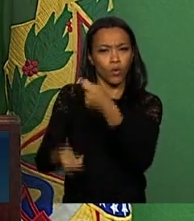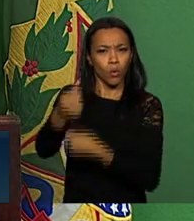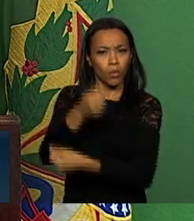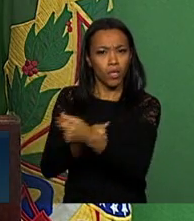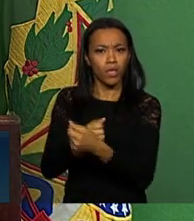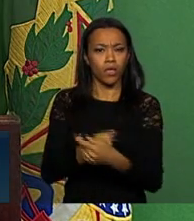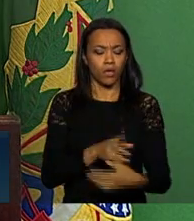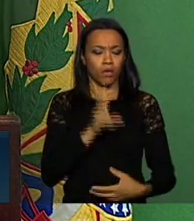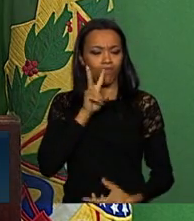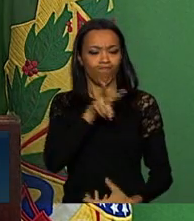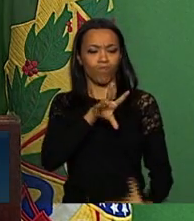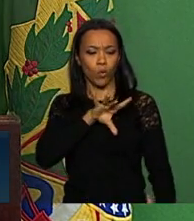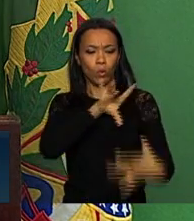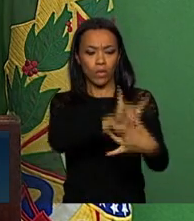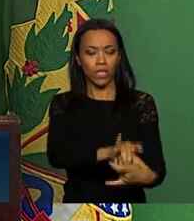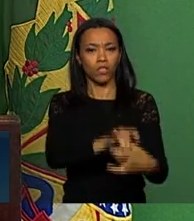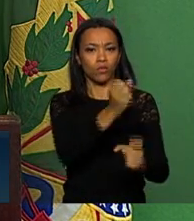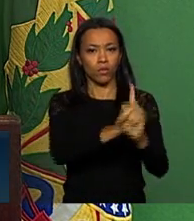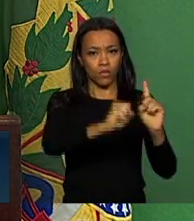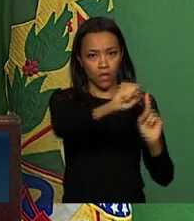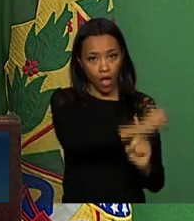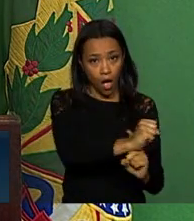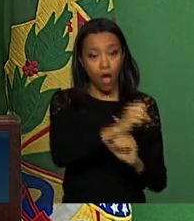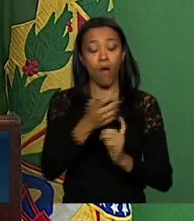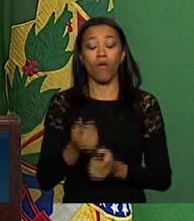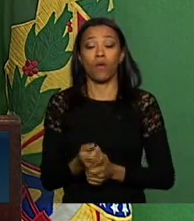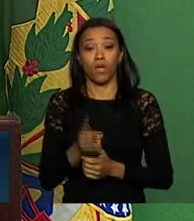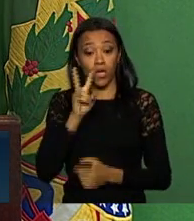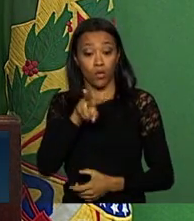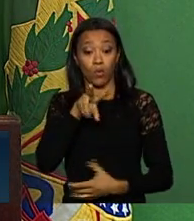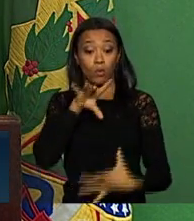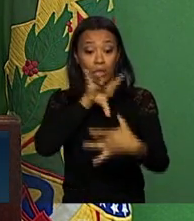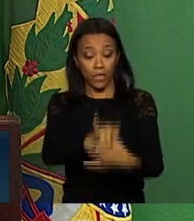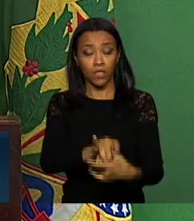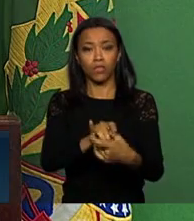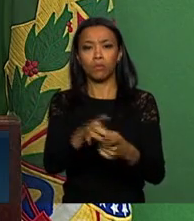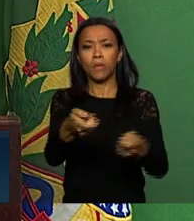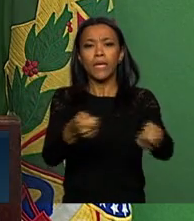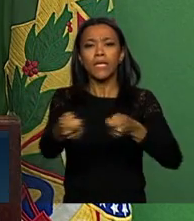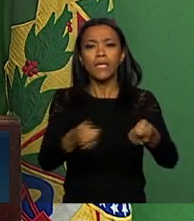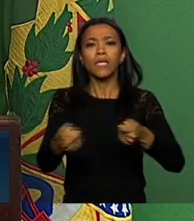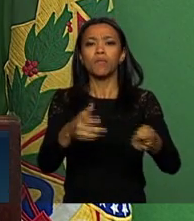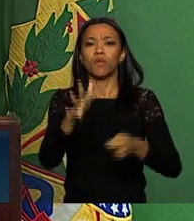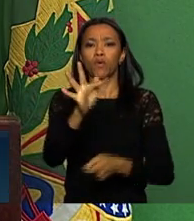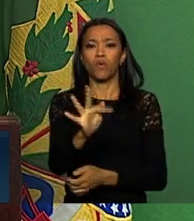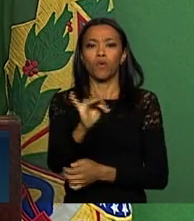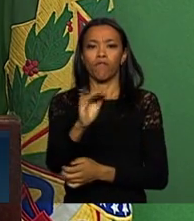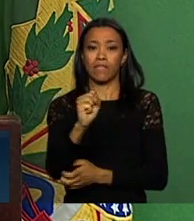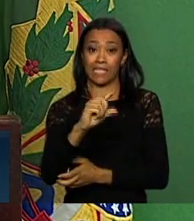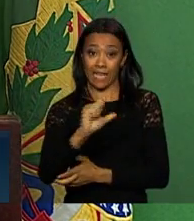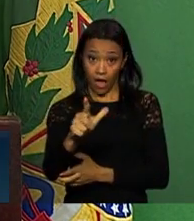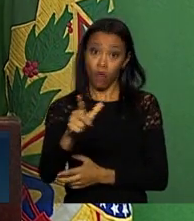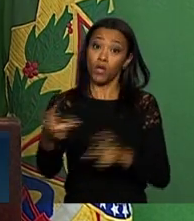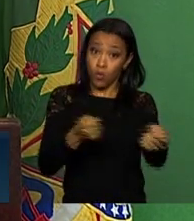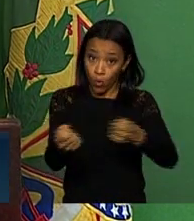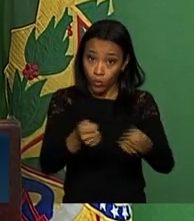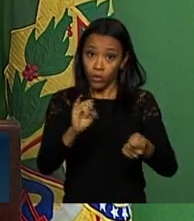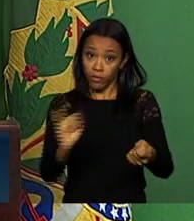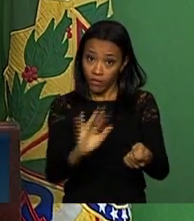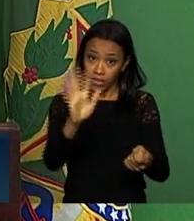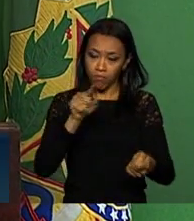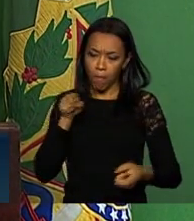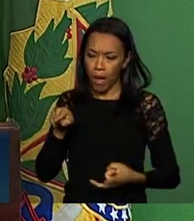das políticas sociais quanto do ponto de vista do reequilíbrio fiscal e do controle da inflação são as